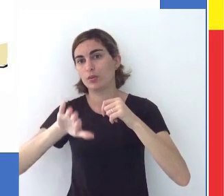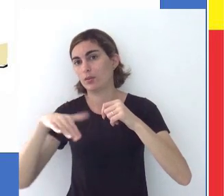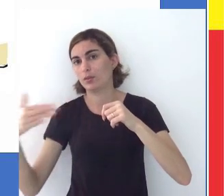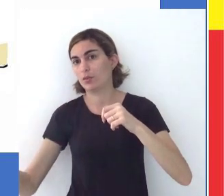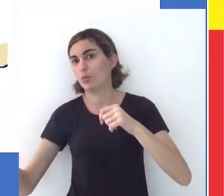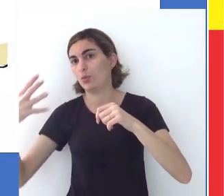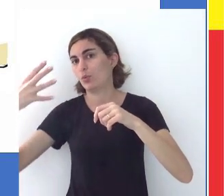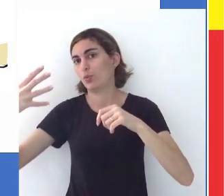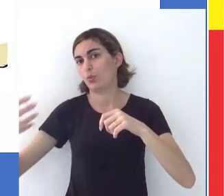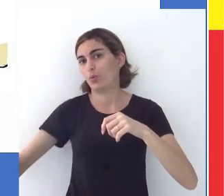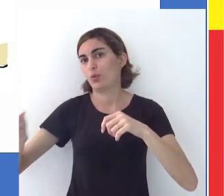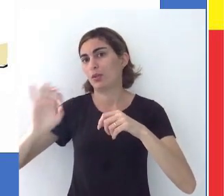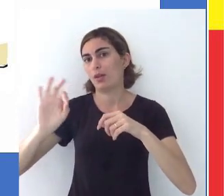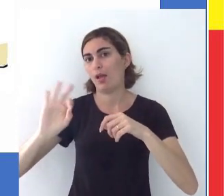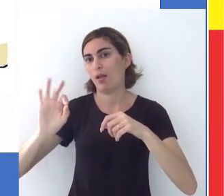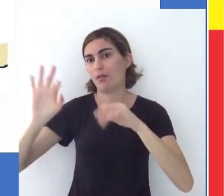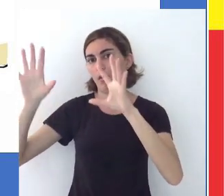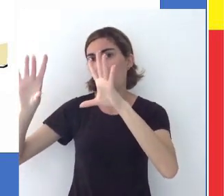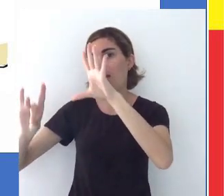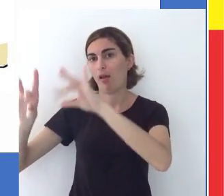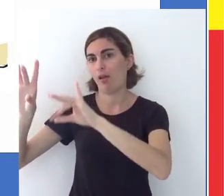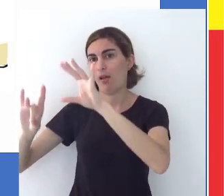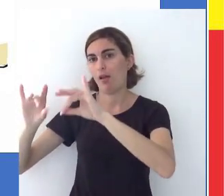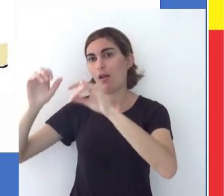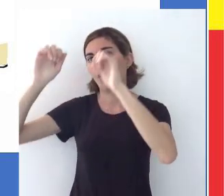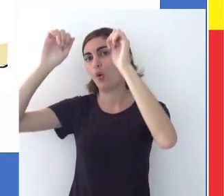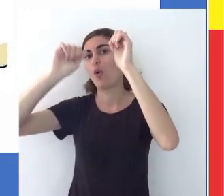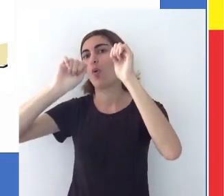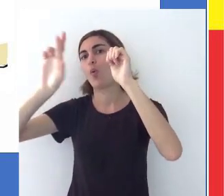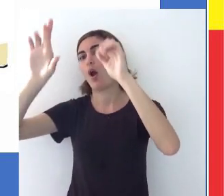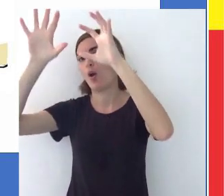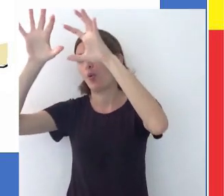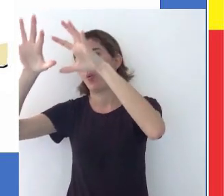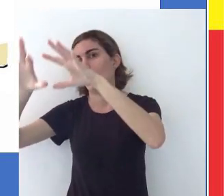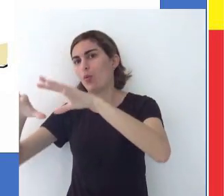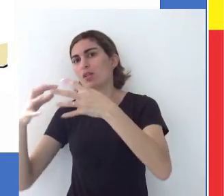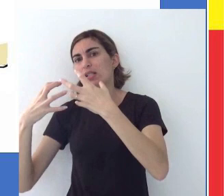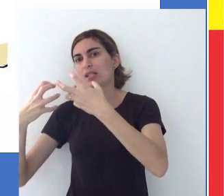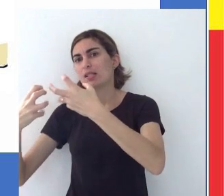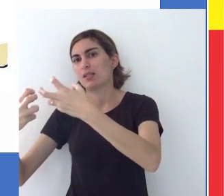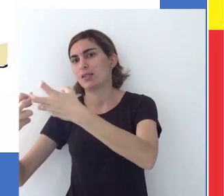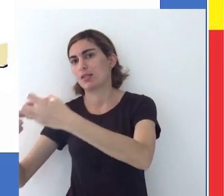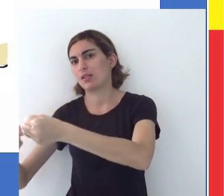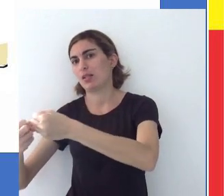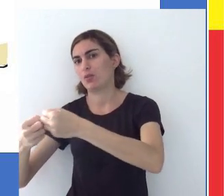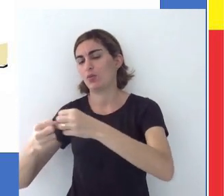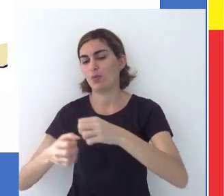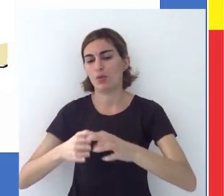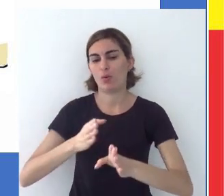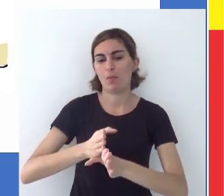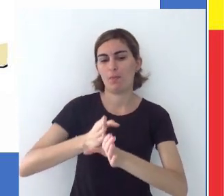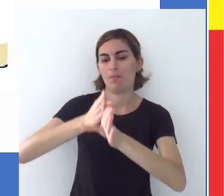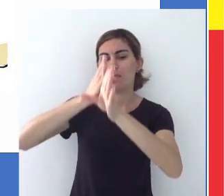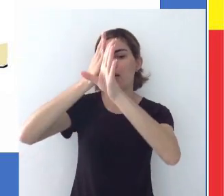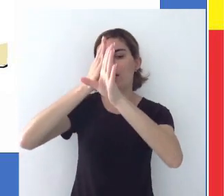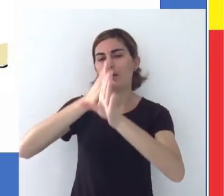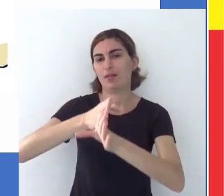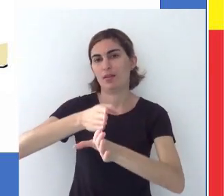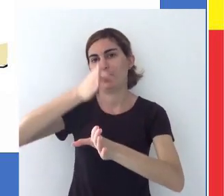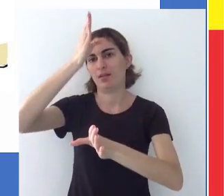outra parte não receba nenhum tipo de umidade e o ar ele venha seco. Tá? Então, a barreira